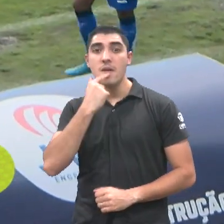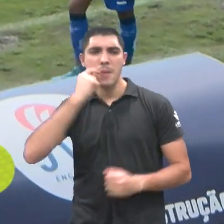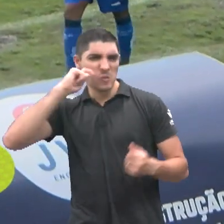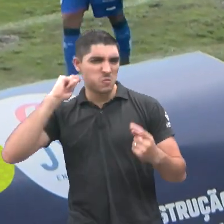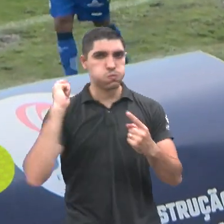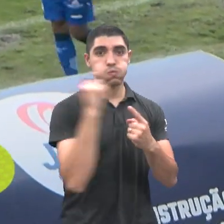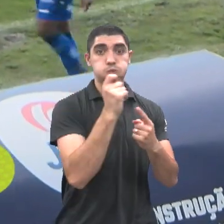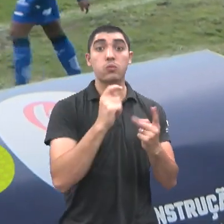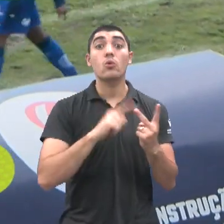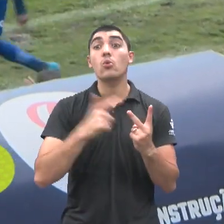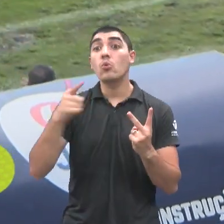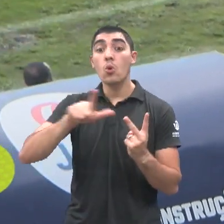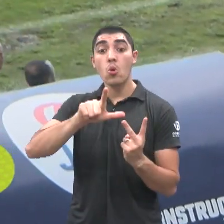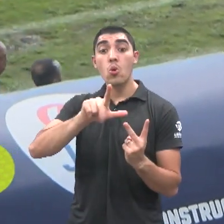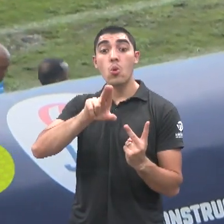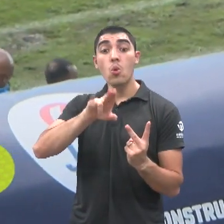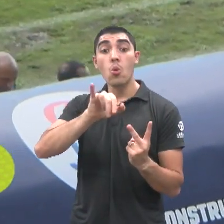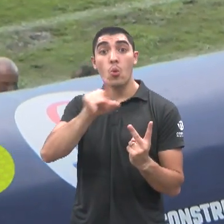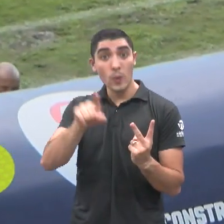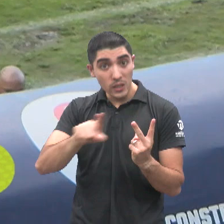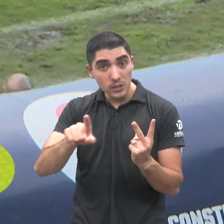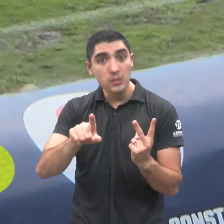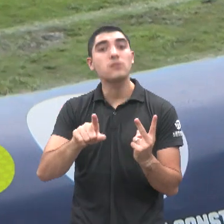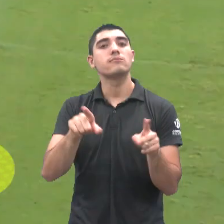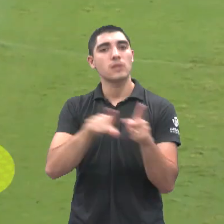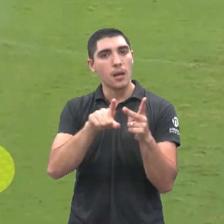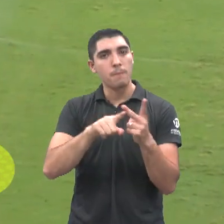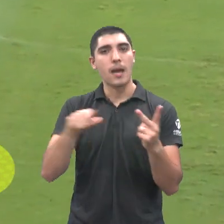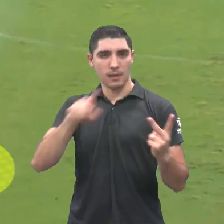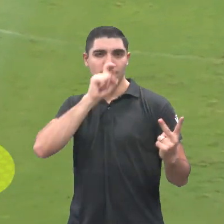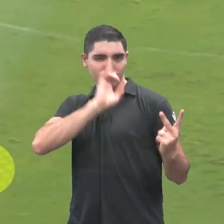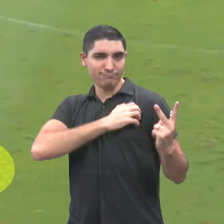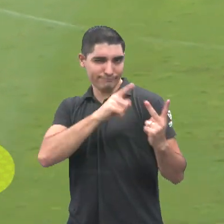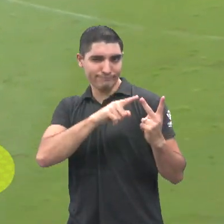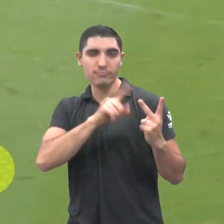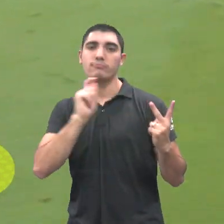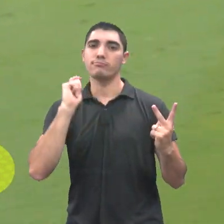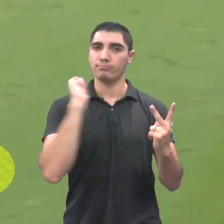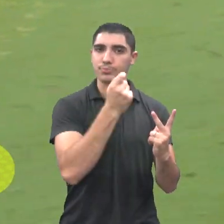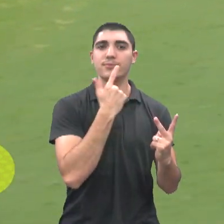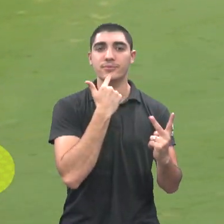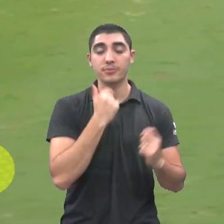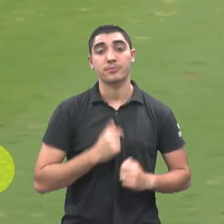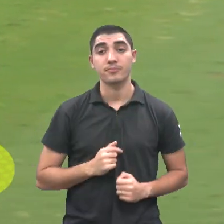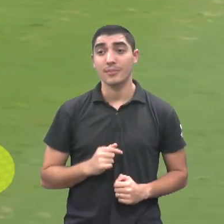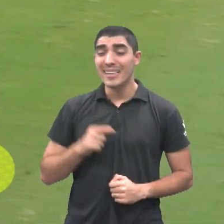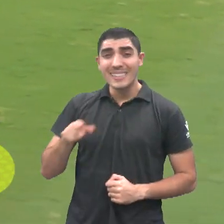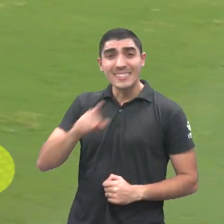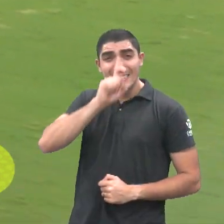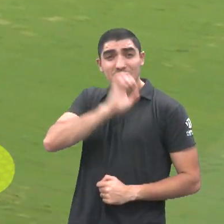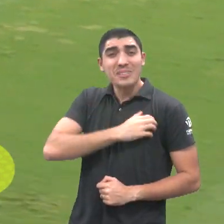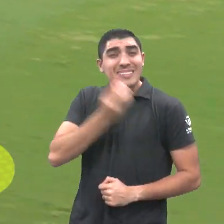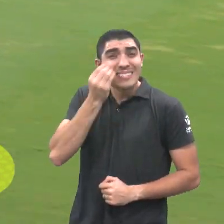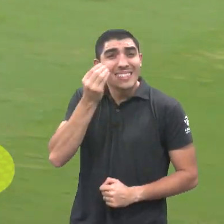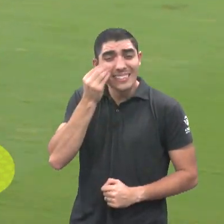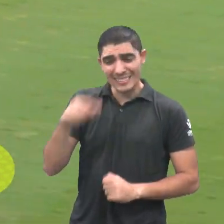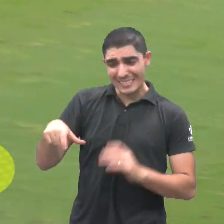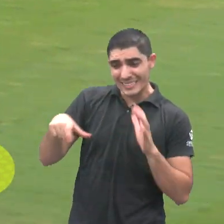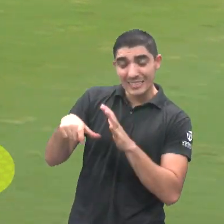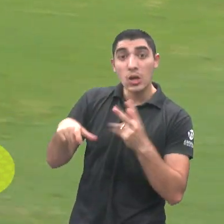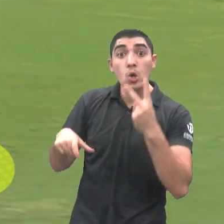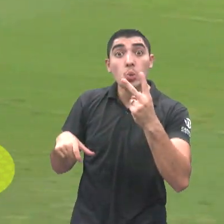no banco da Águia, também levou o vermelho. Nos últimos minutos, o São José ainda teve 2